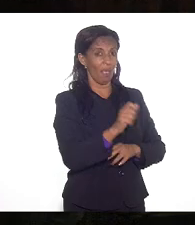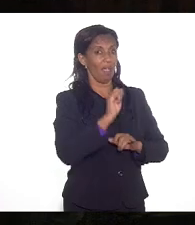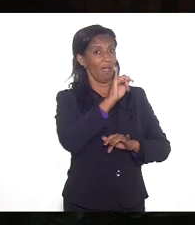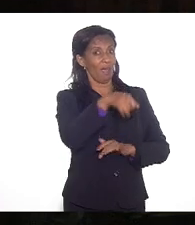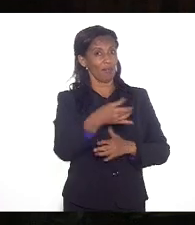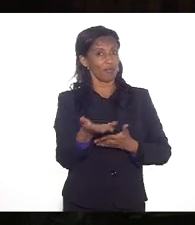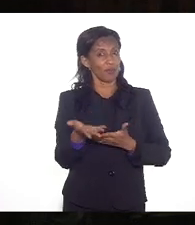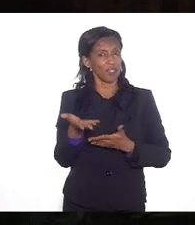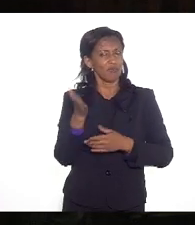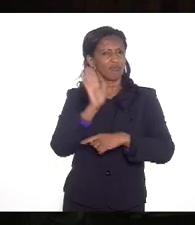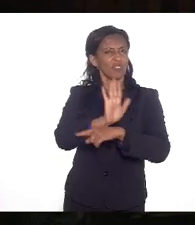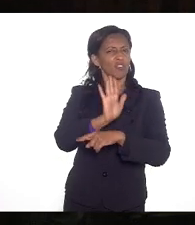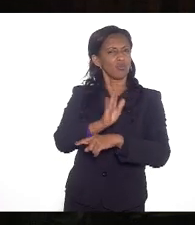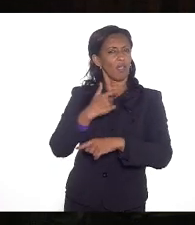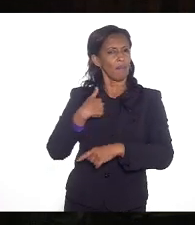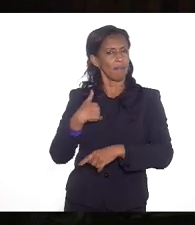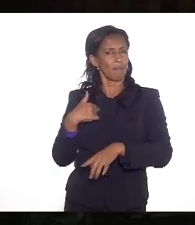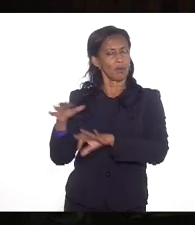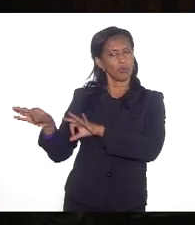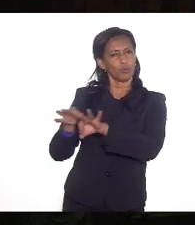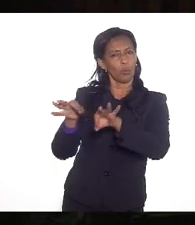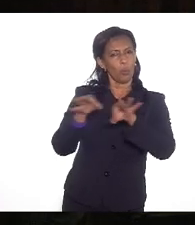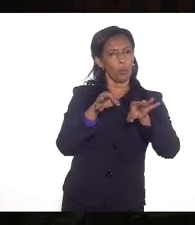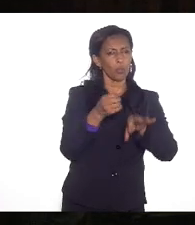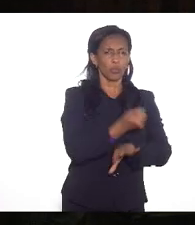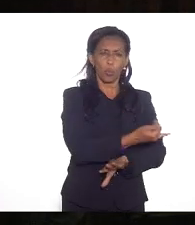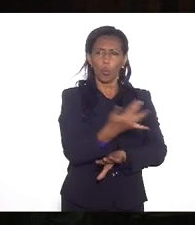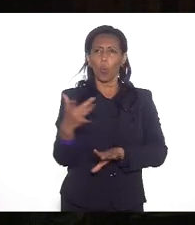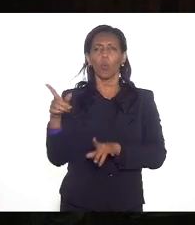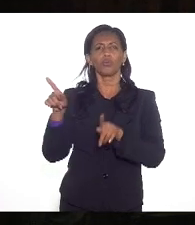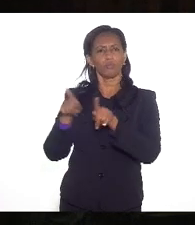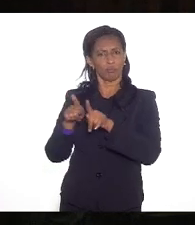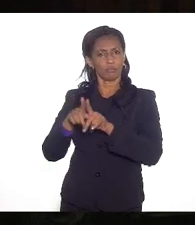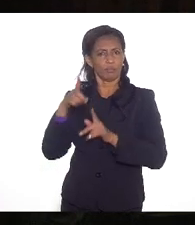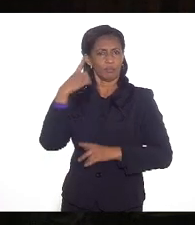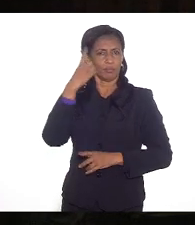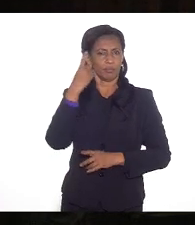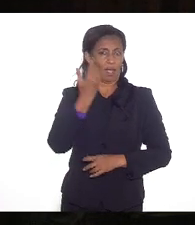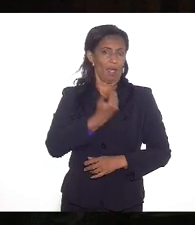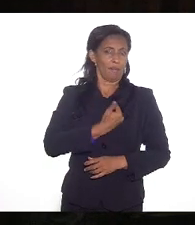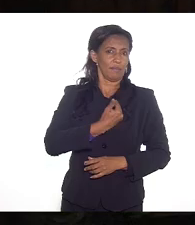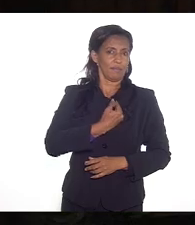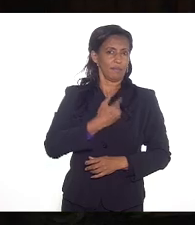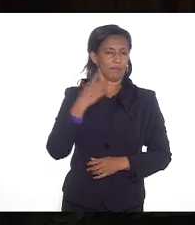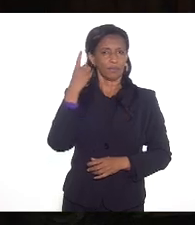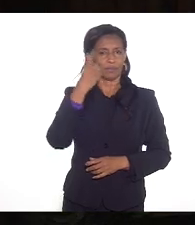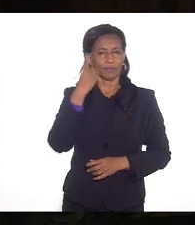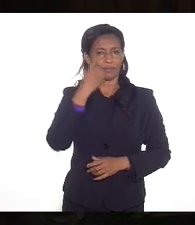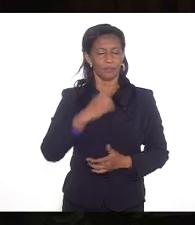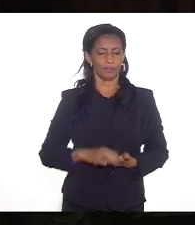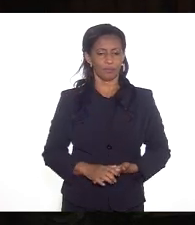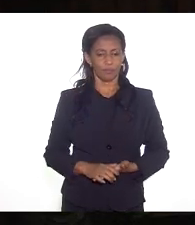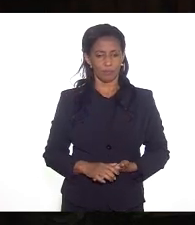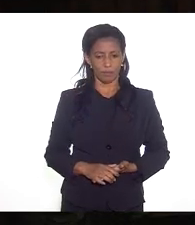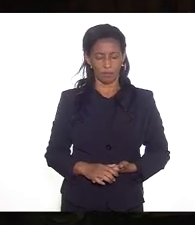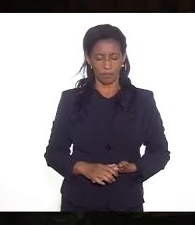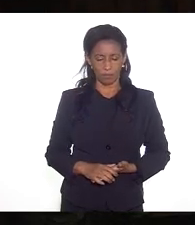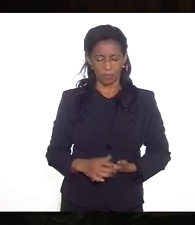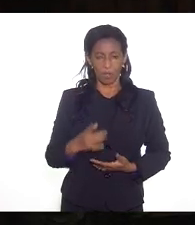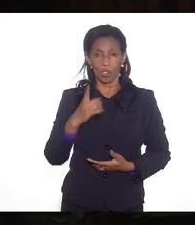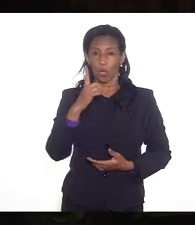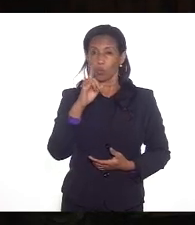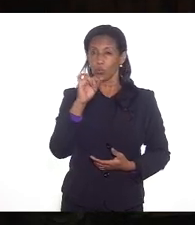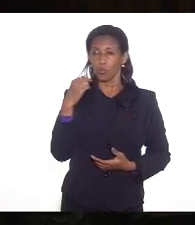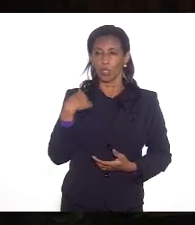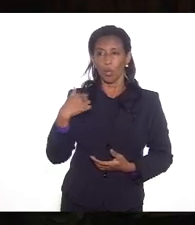na aprovação dos meus projetos e tantos né desses outros deputados também de amigos capital uma vez eu vi